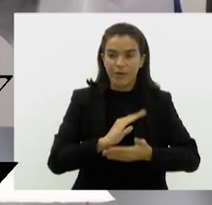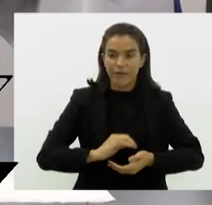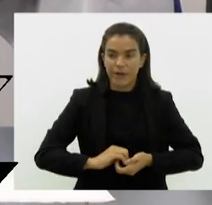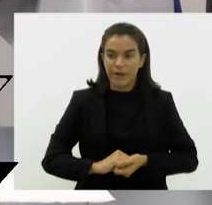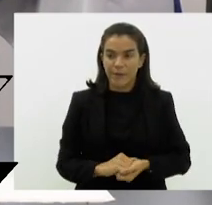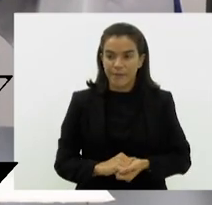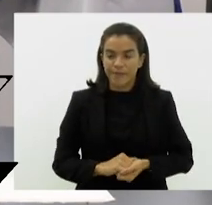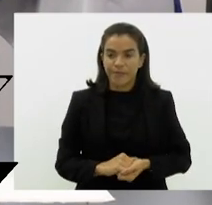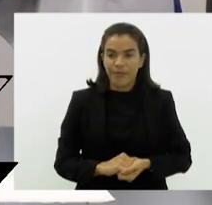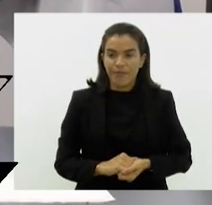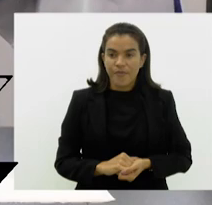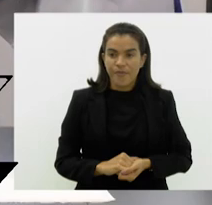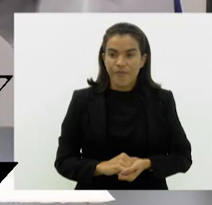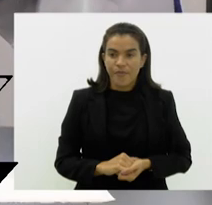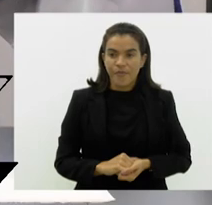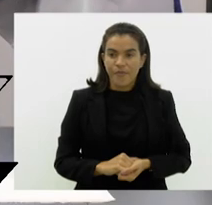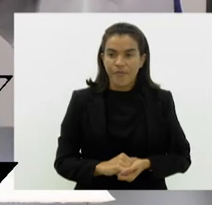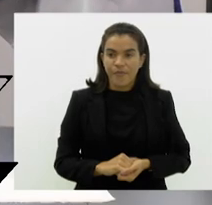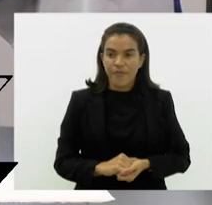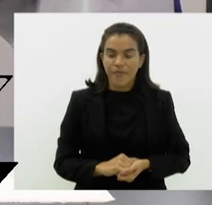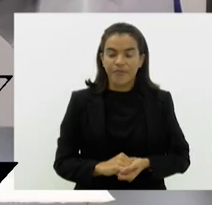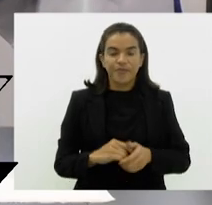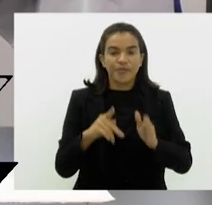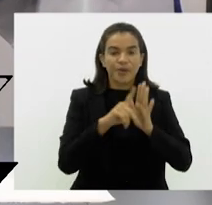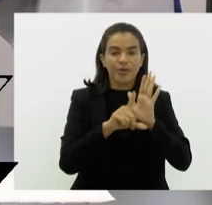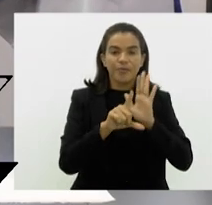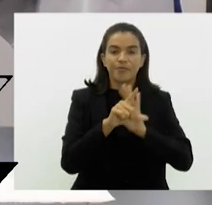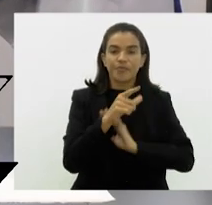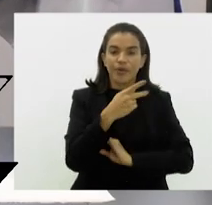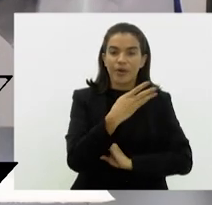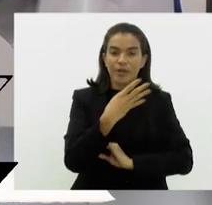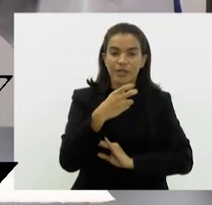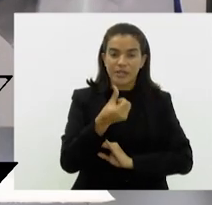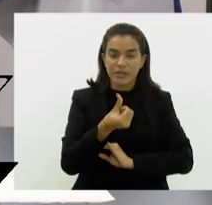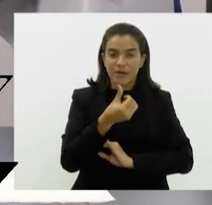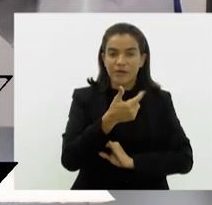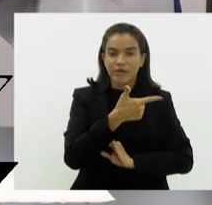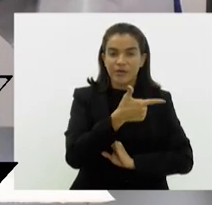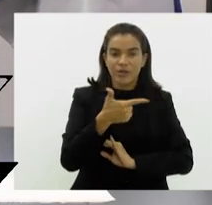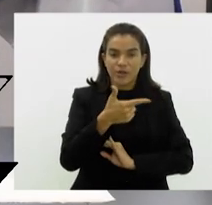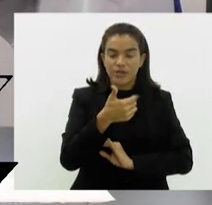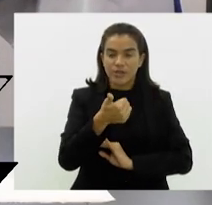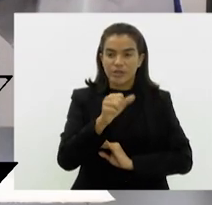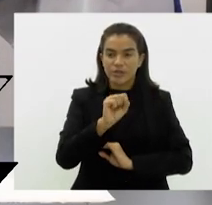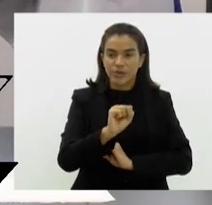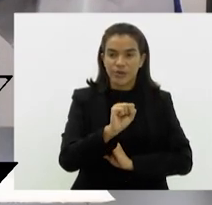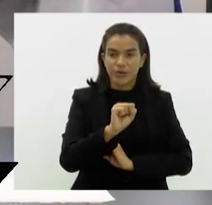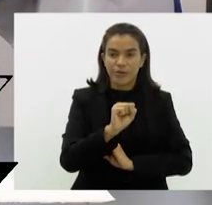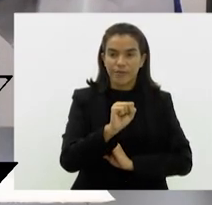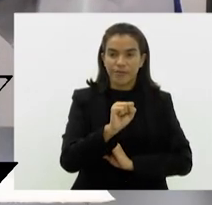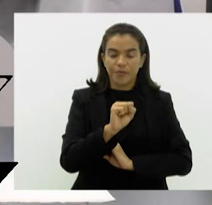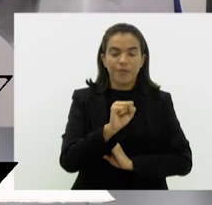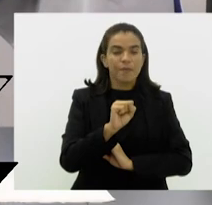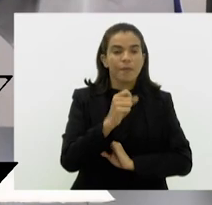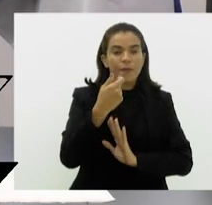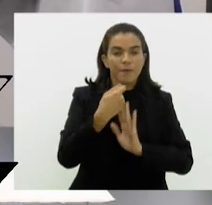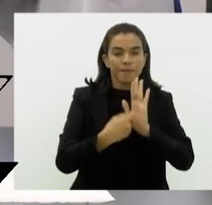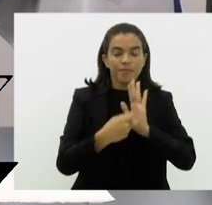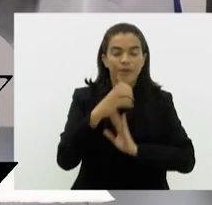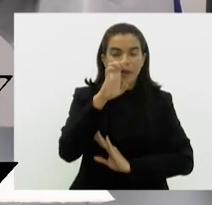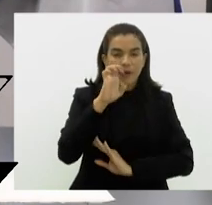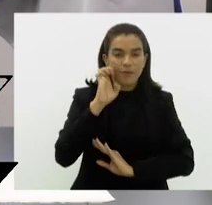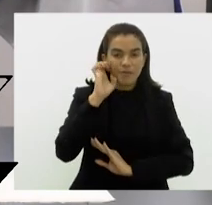estão. Aprovado. Projeto 46 da pauta, o PL 2218 de 23, de autoria da deputada